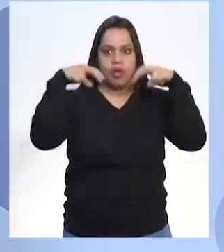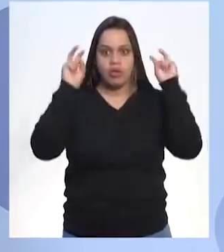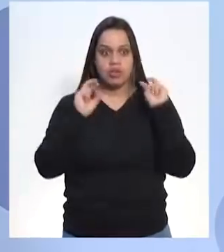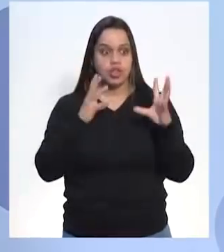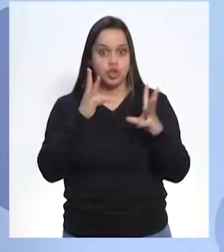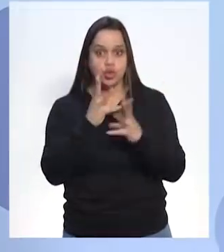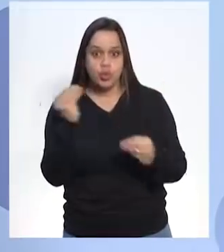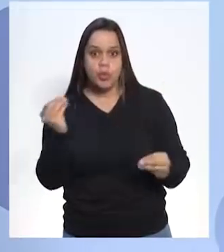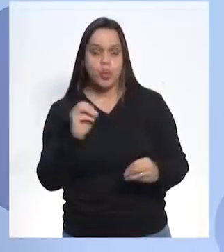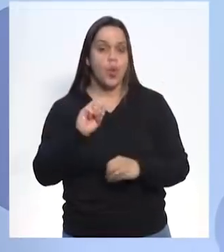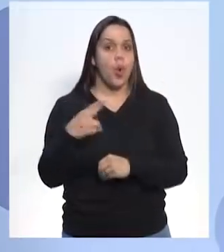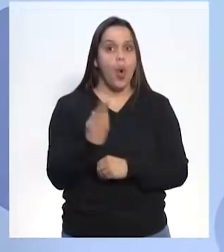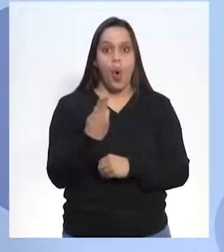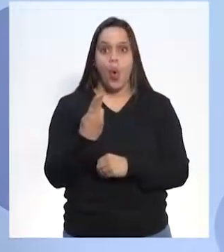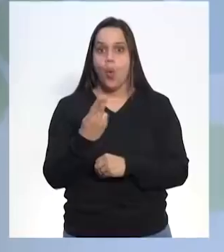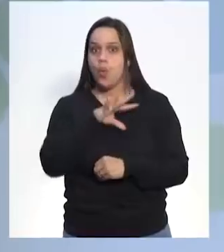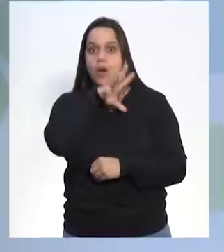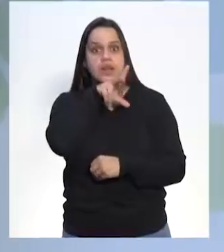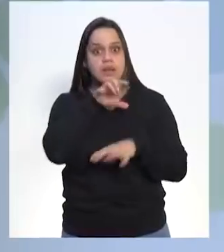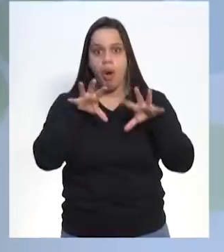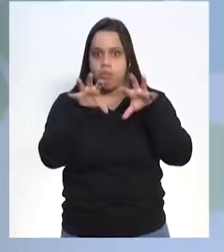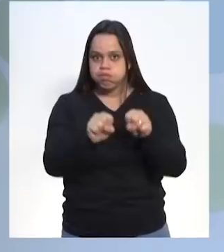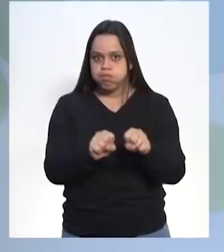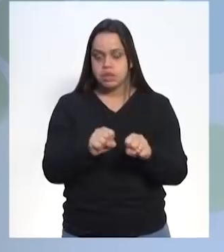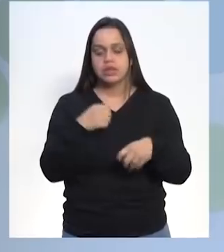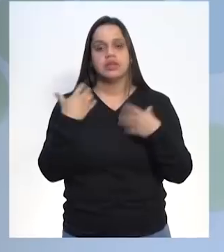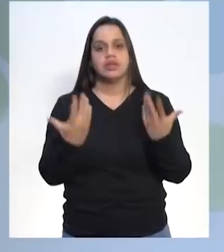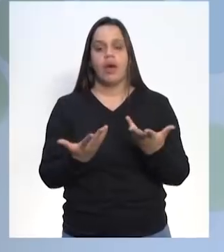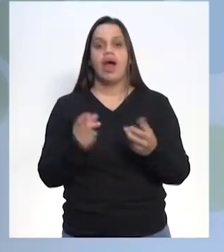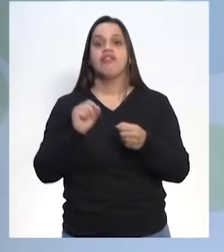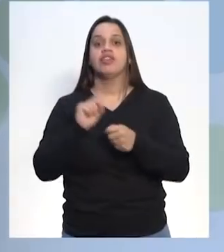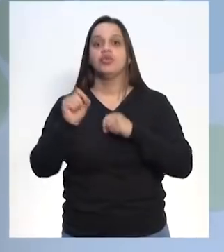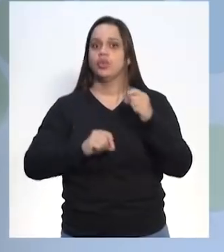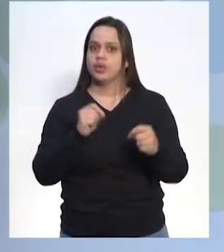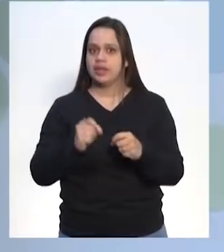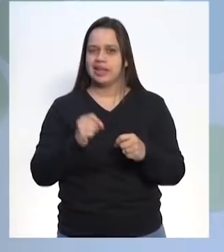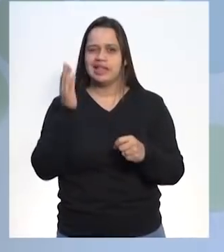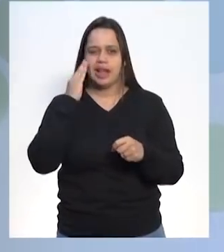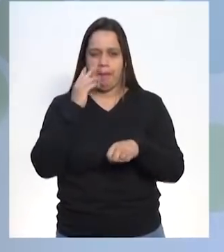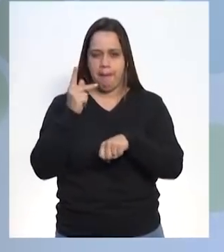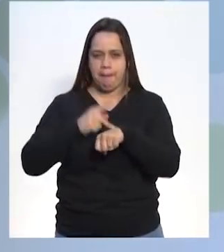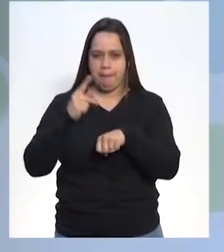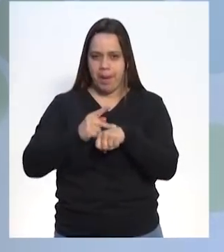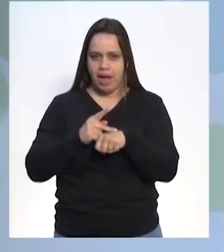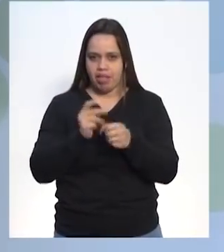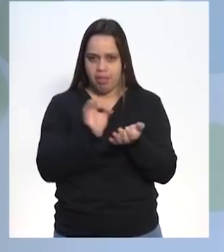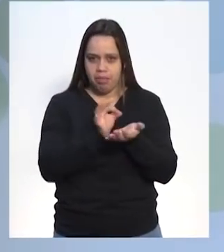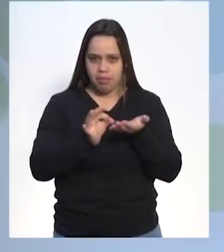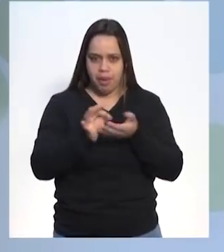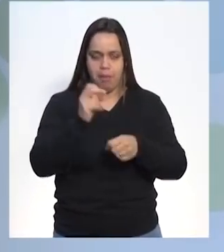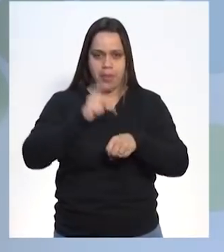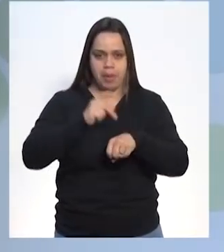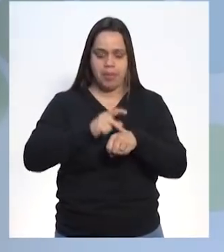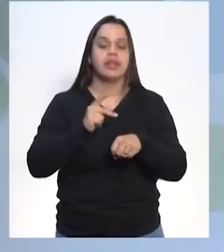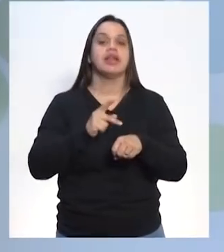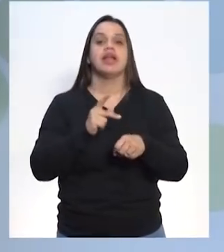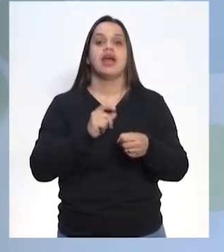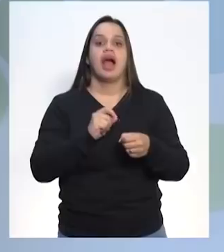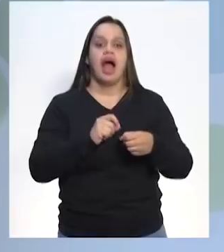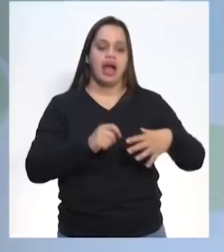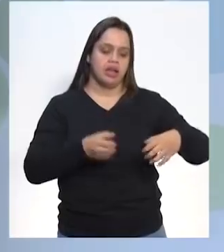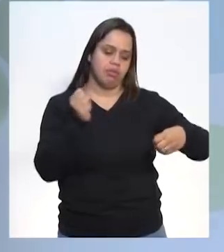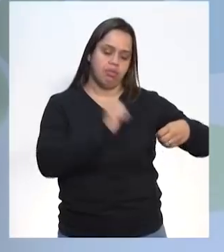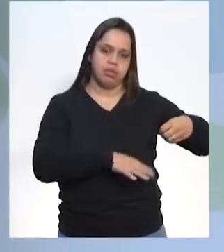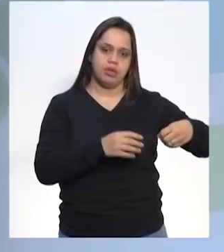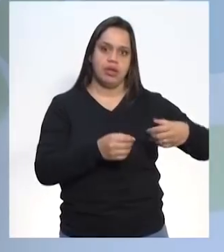algum predador. Isso mesmo. Então, o que ele fazia? Ele pegava as pedrinhas, né? E colocava dentro de um saco. Então, cada